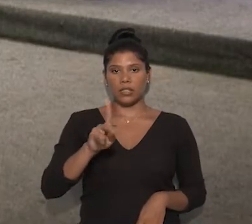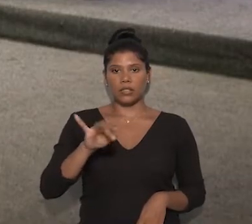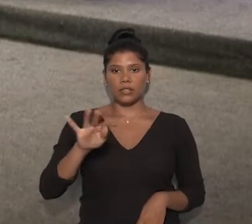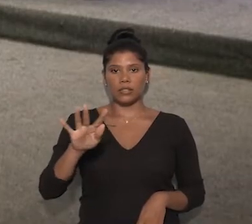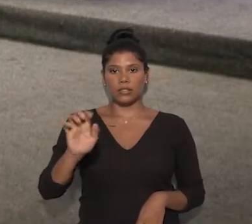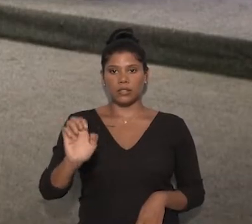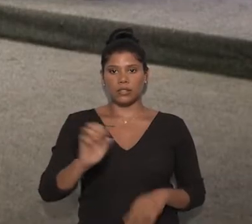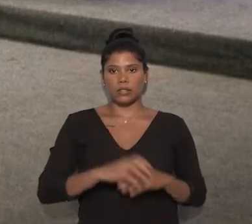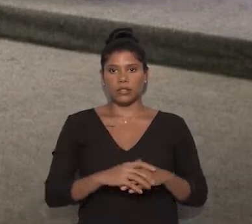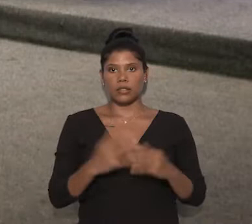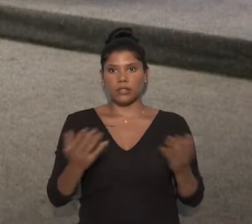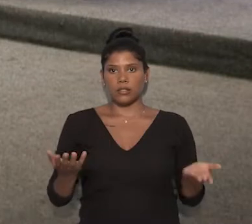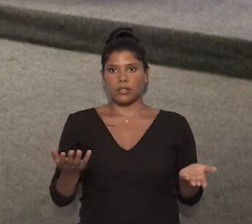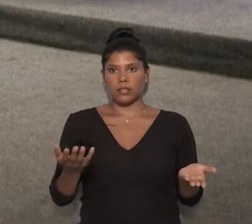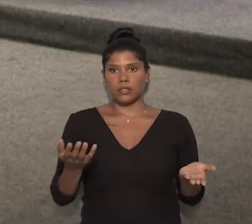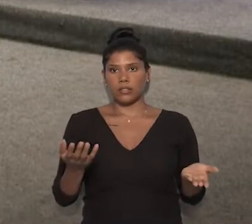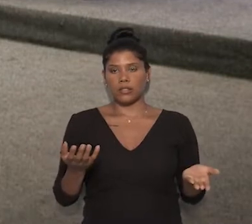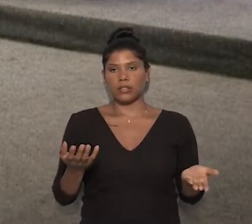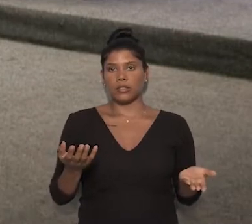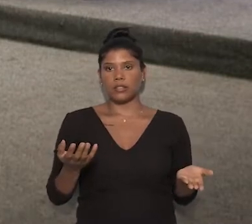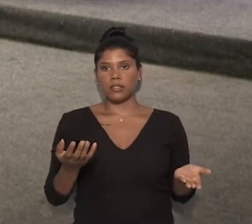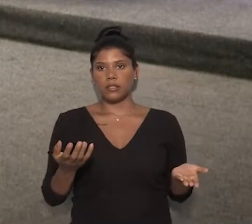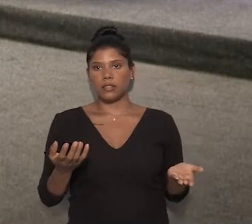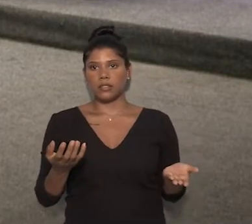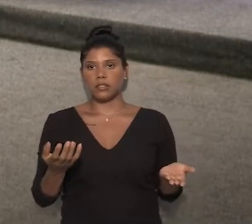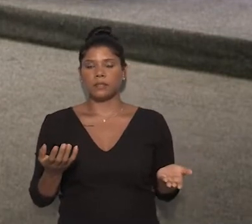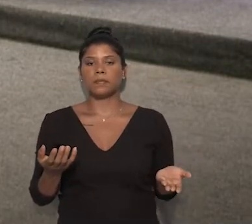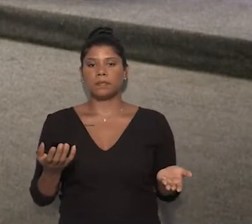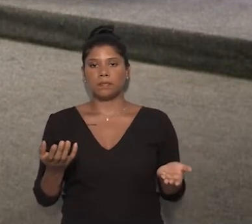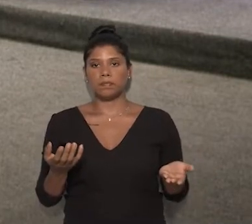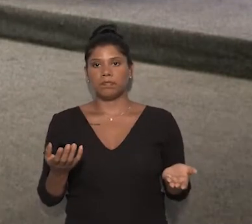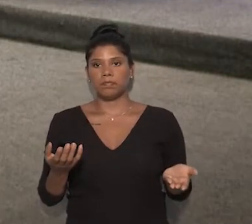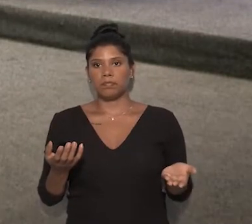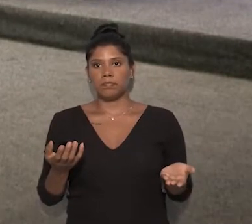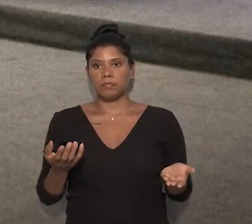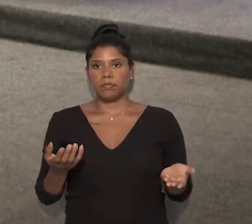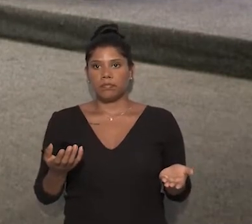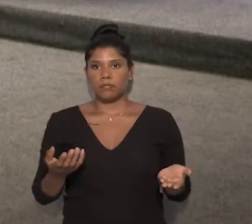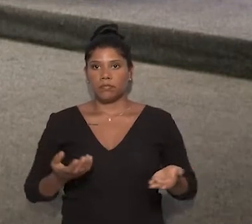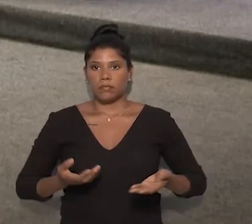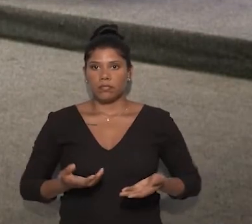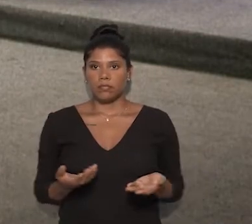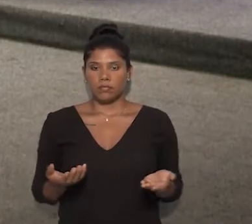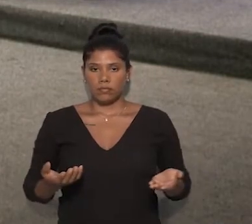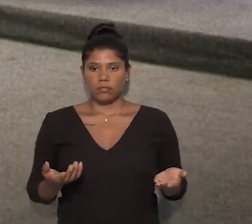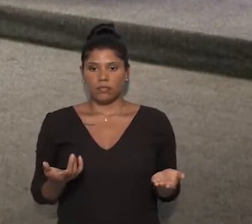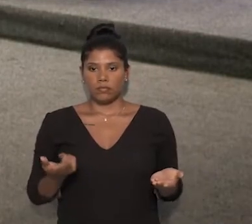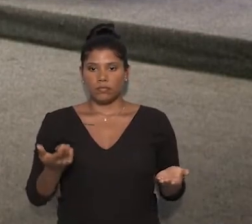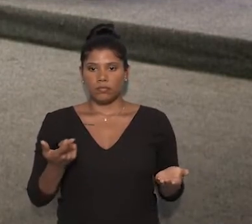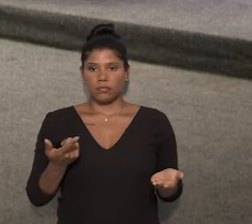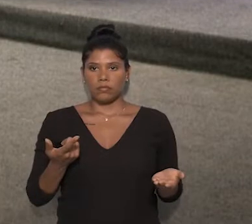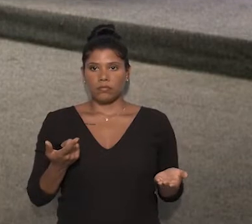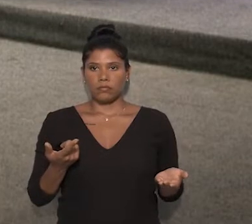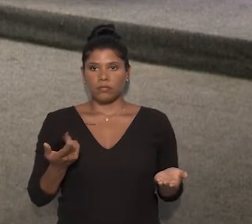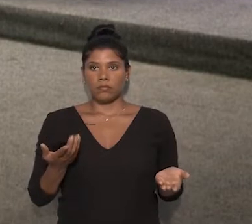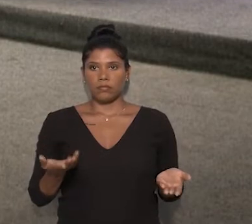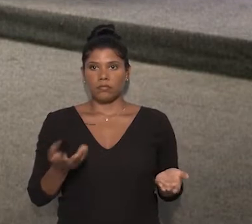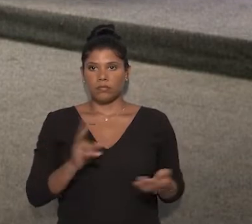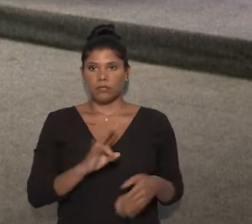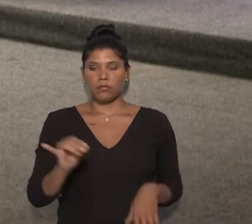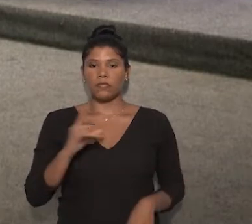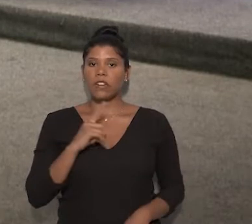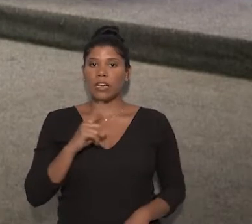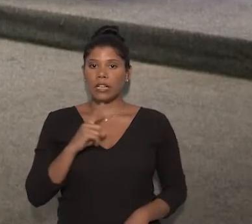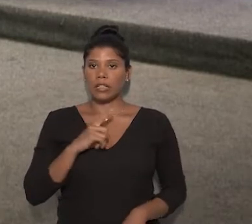que o Ceará, se ganhar, terminaria com 24 pontos. Aí já é mais da metade da caminhada dos tão sonhados 45 pontos. Vai ter